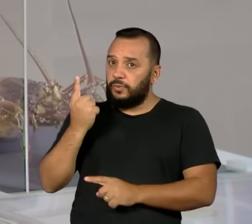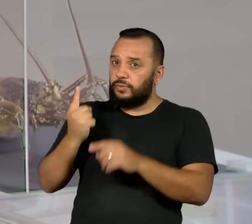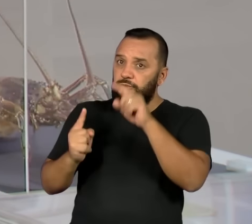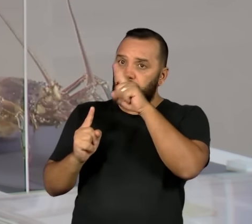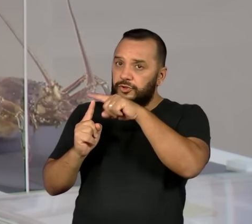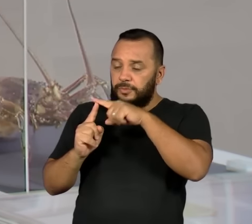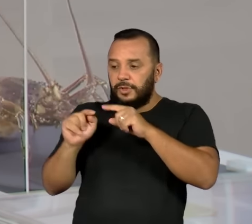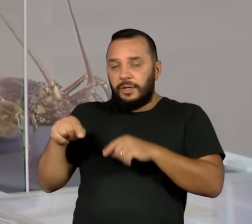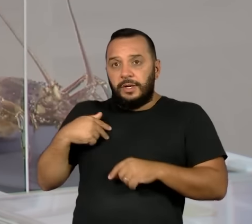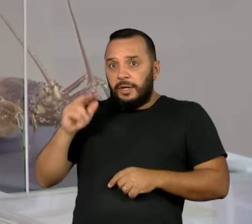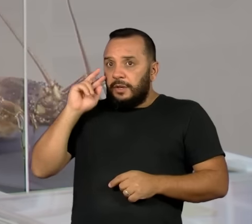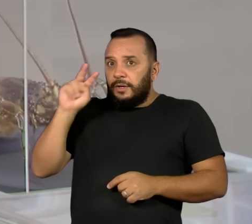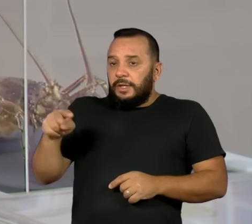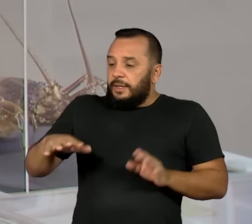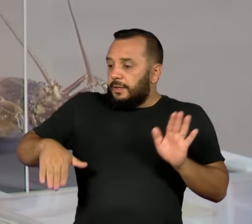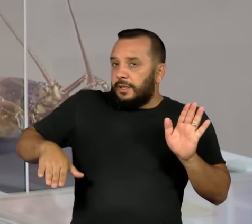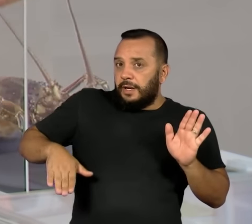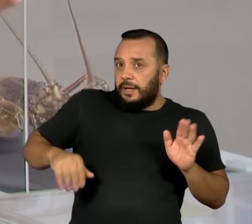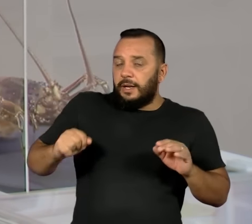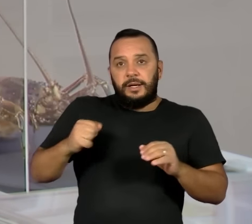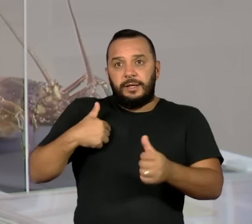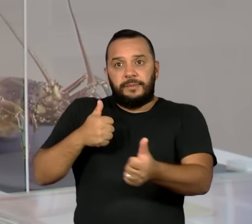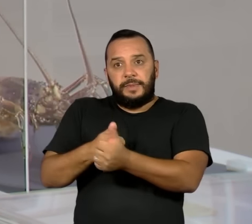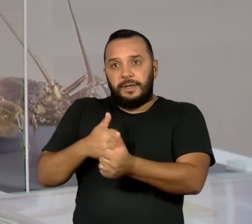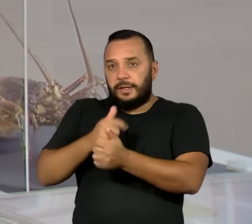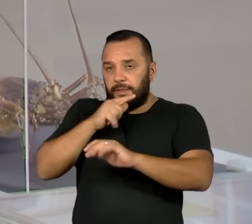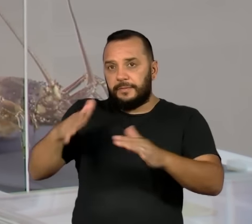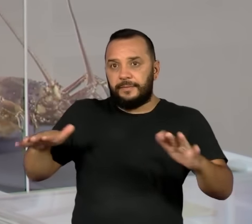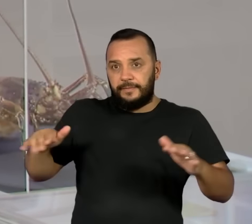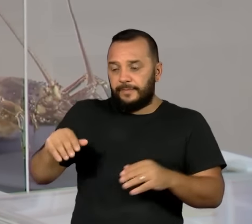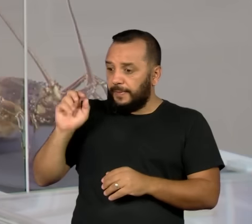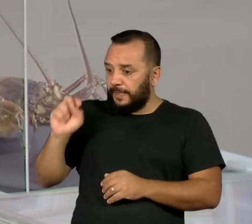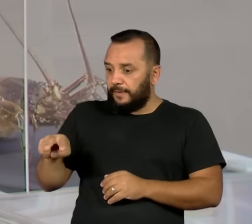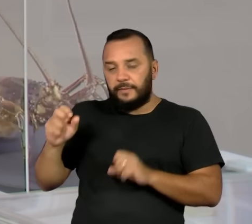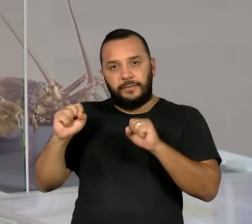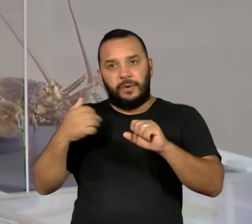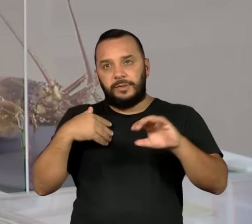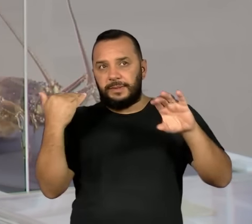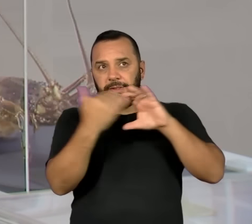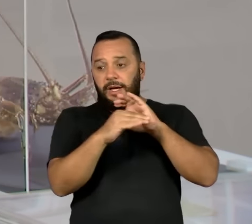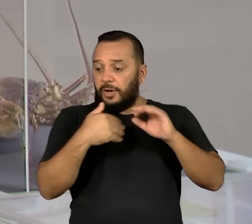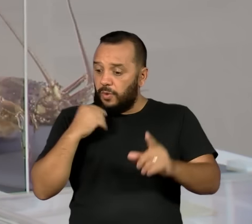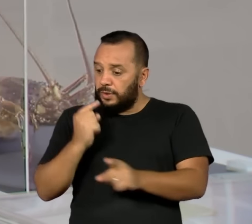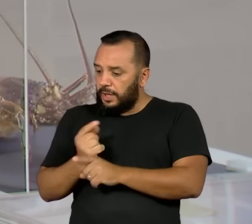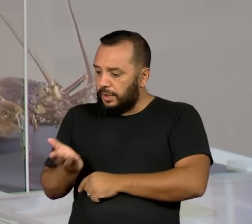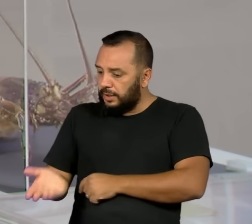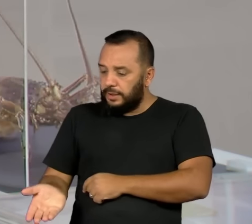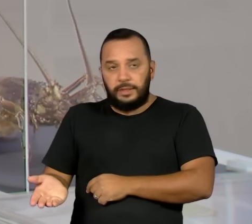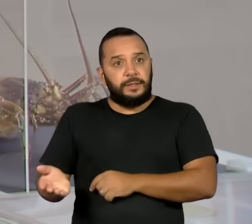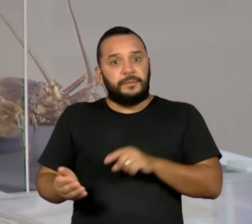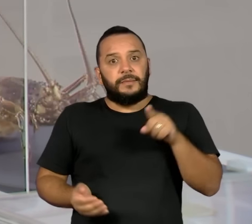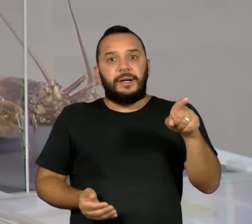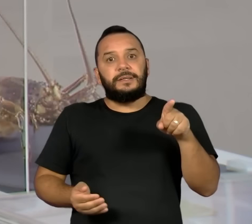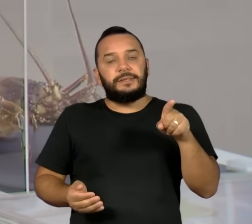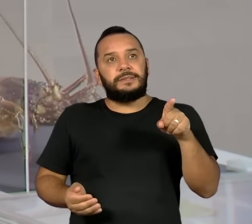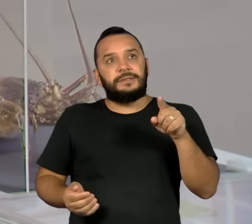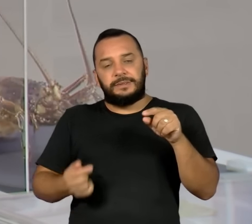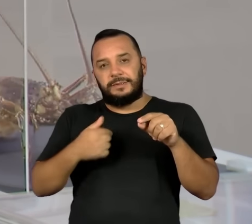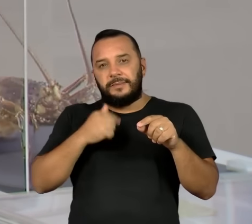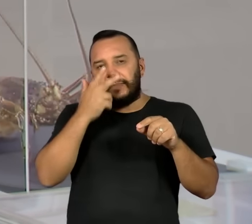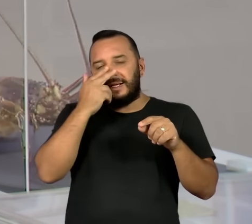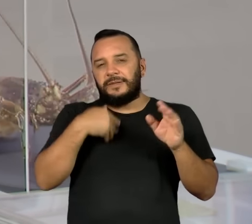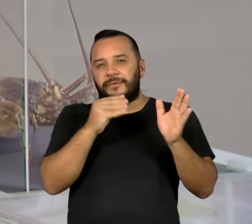observou essa espécie numa praia no seu litoral, na sua cidade, ela pode escrever para o coordenador e falar, olha, eu encontrei aqui, e no catálogo a distribuição não